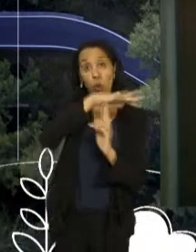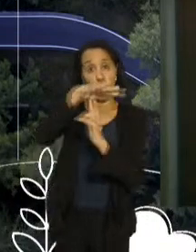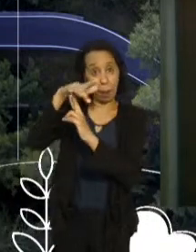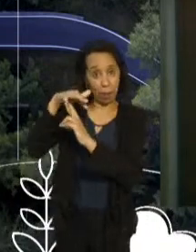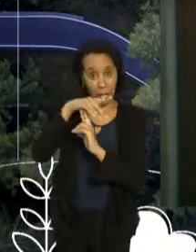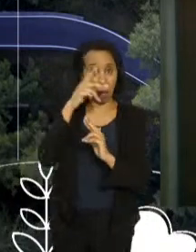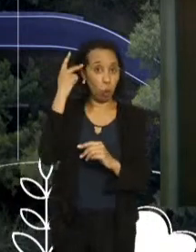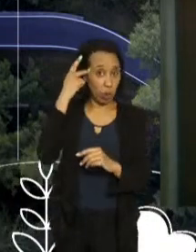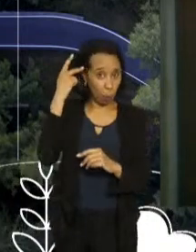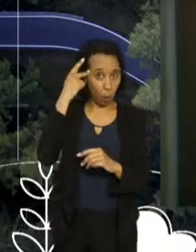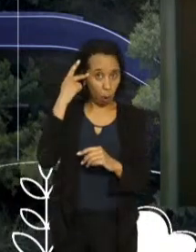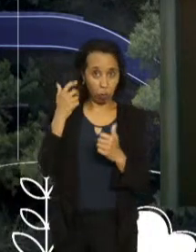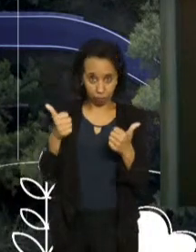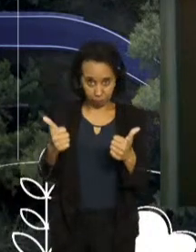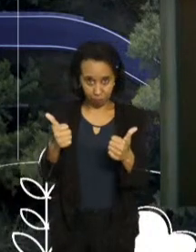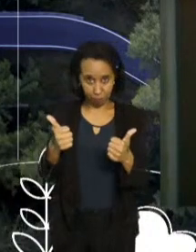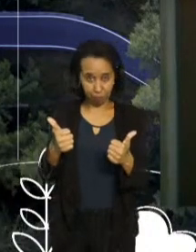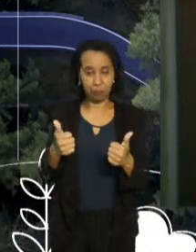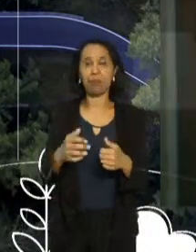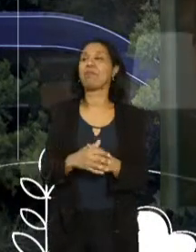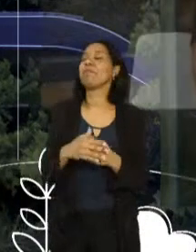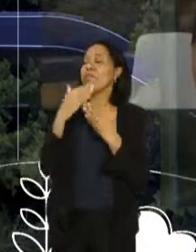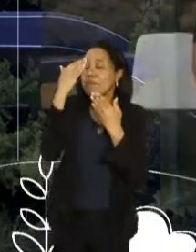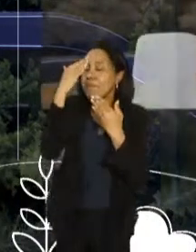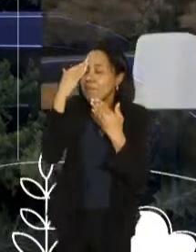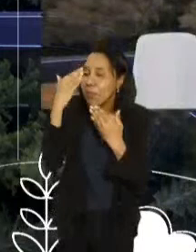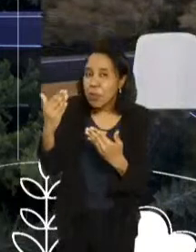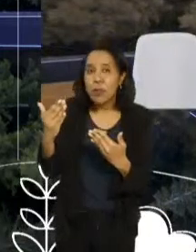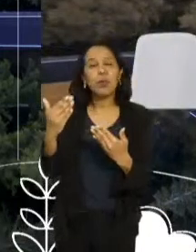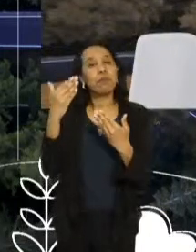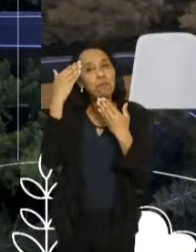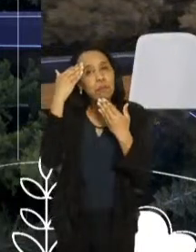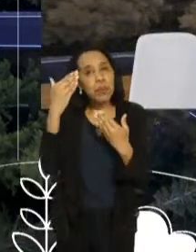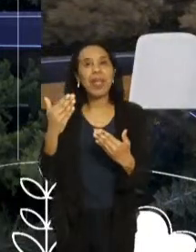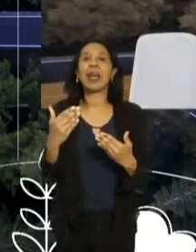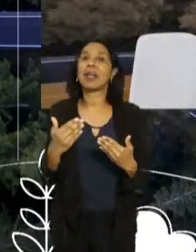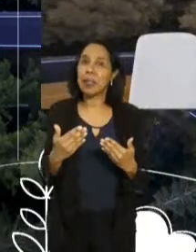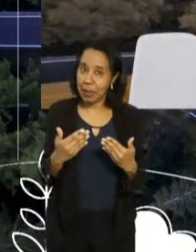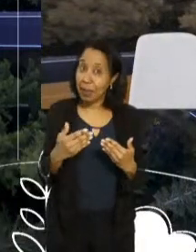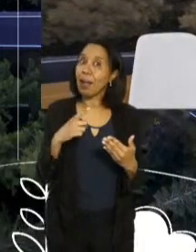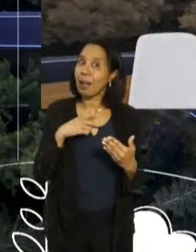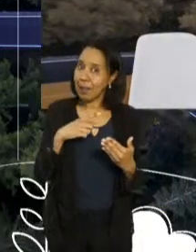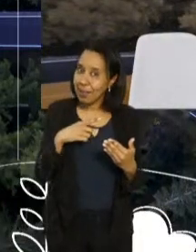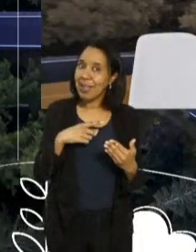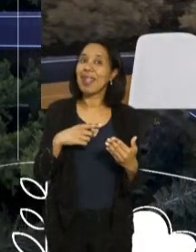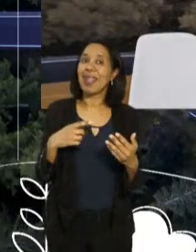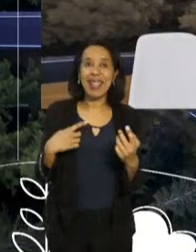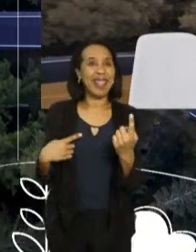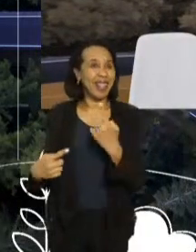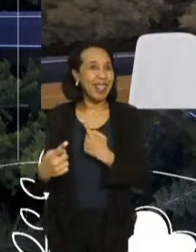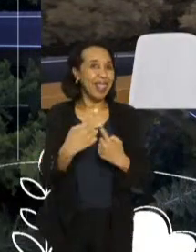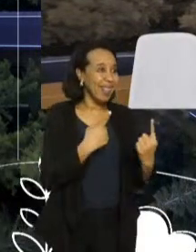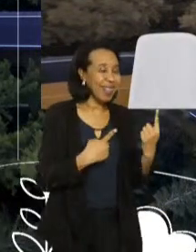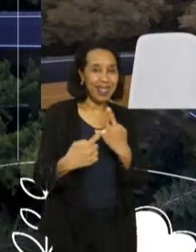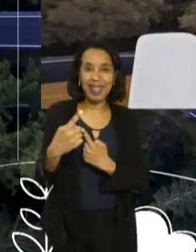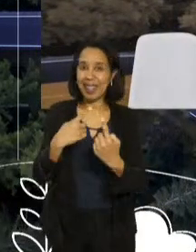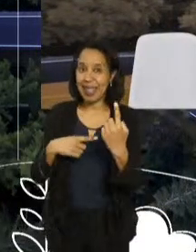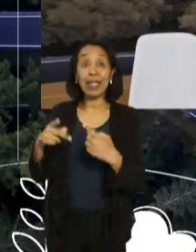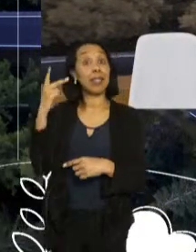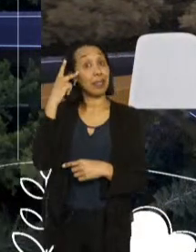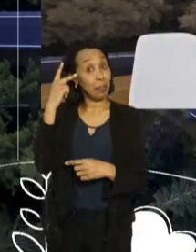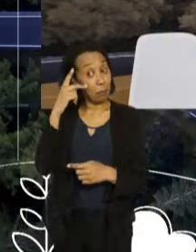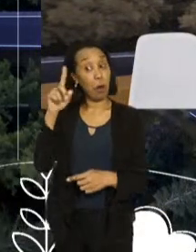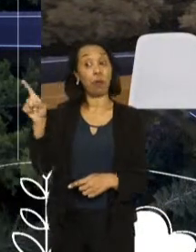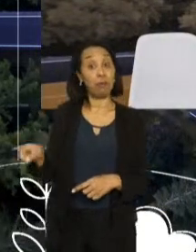dessa iniciativa. Muitíssimo obrigada. Olha só, pessoal, a roda está se movendo aí no estado de São